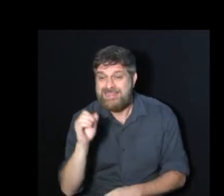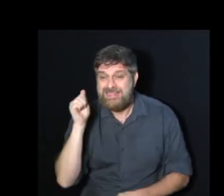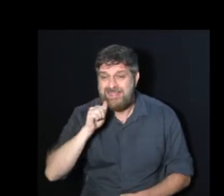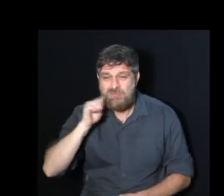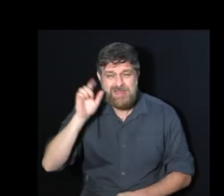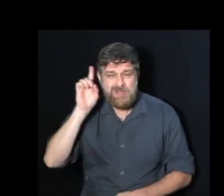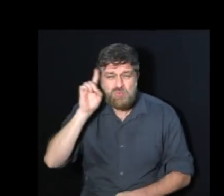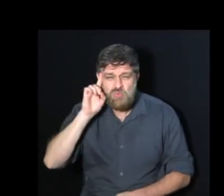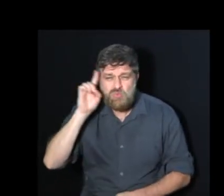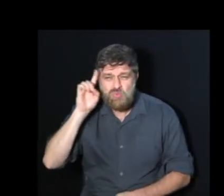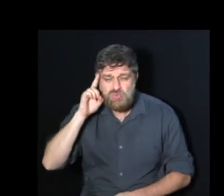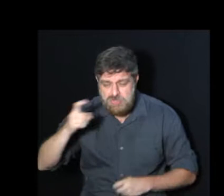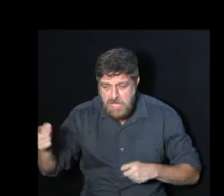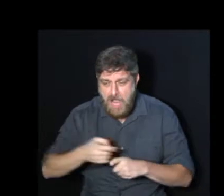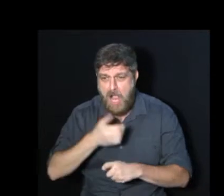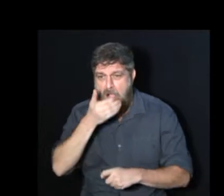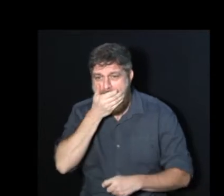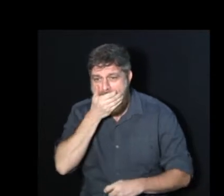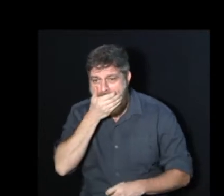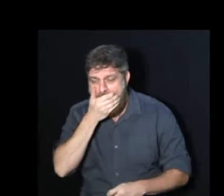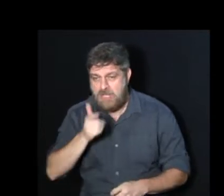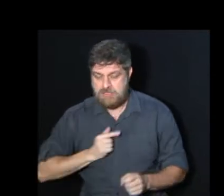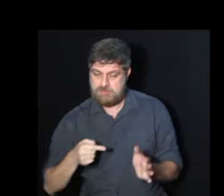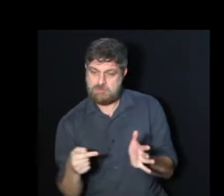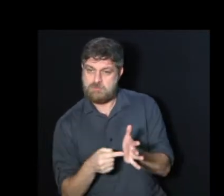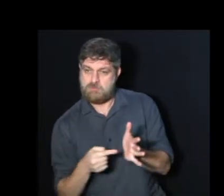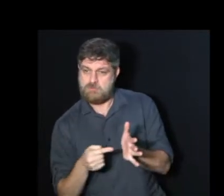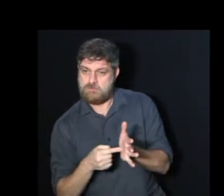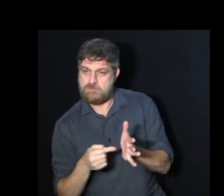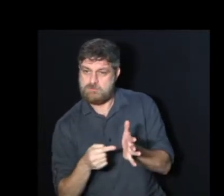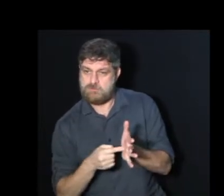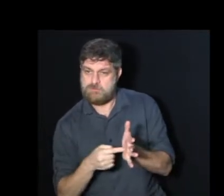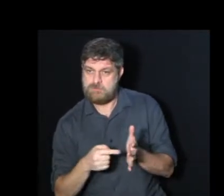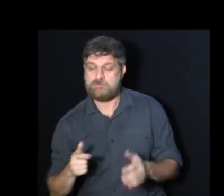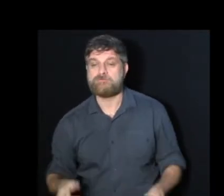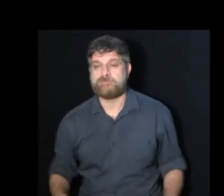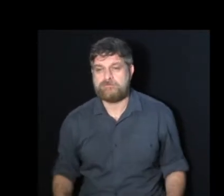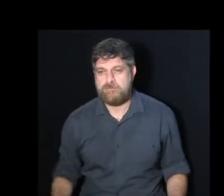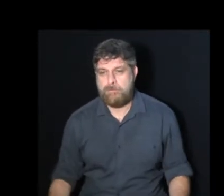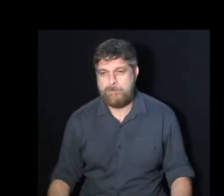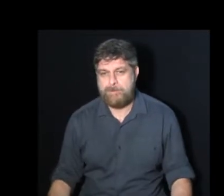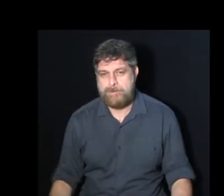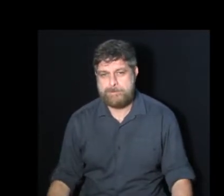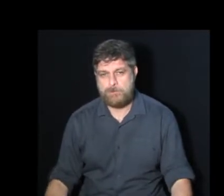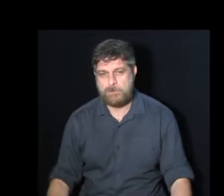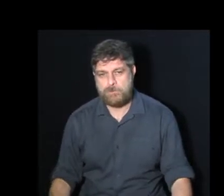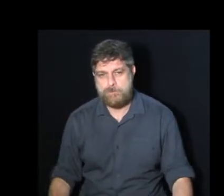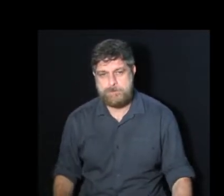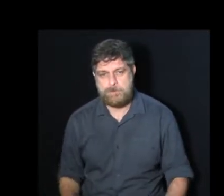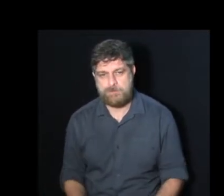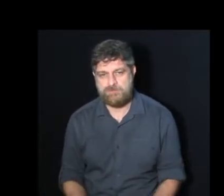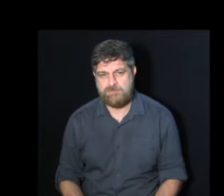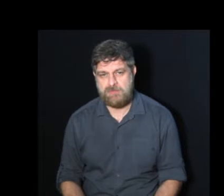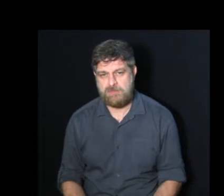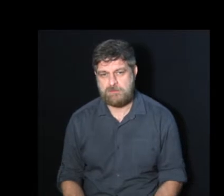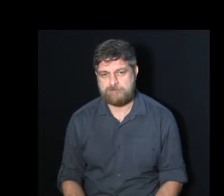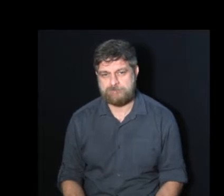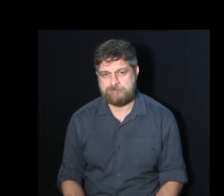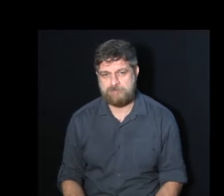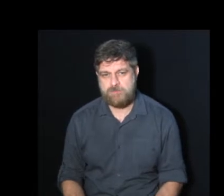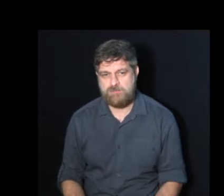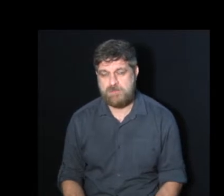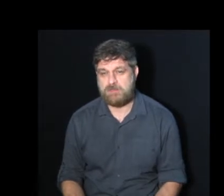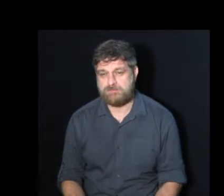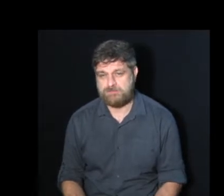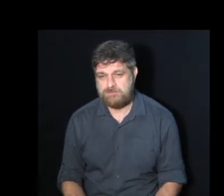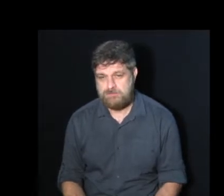desses casos que são notificados e que chegam a ser denunciados. Pode passar, por favor.